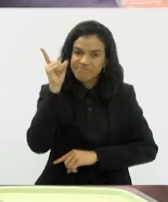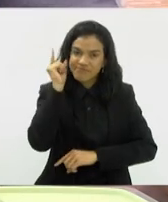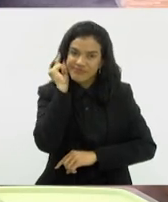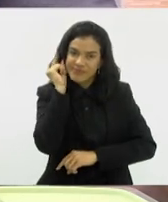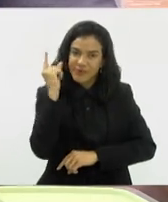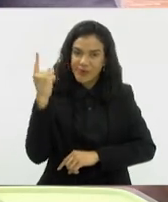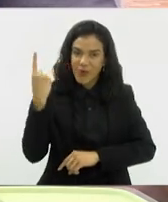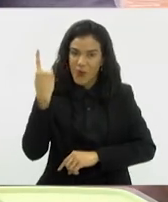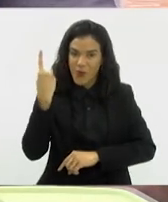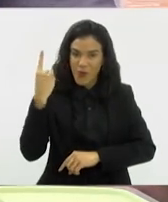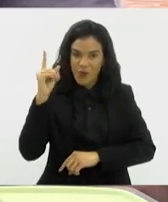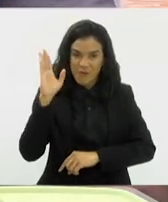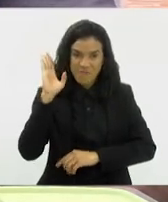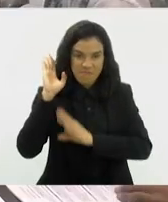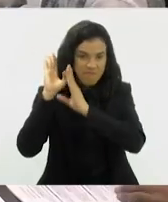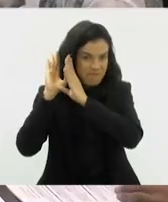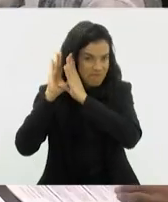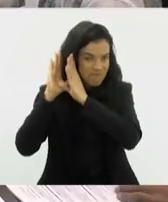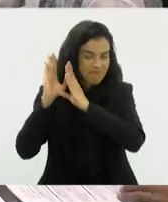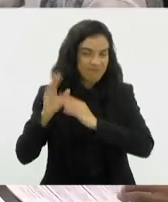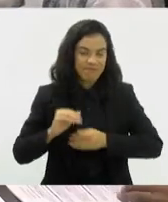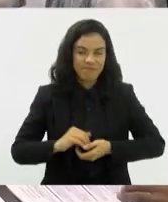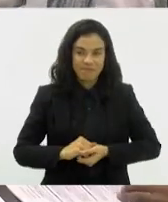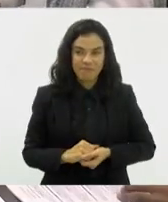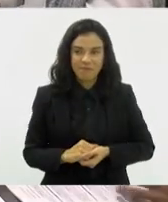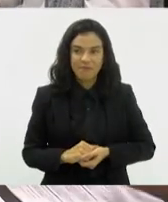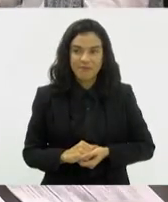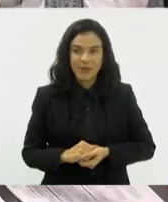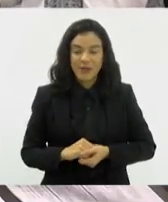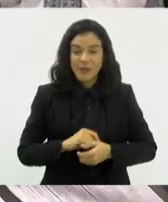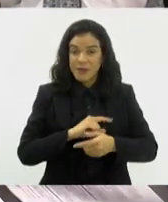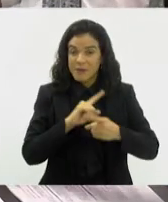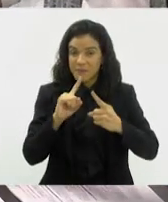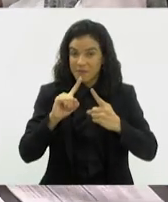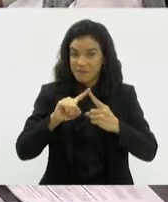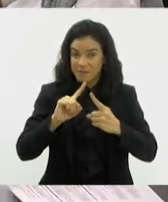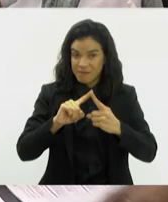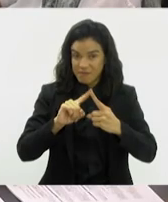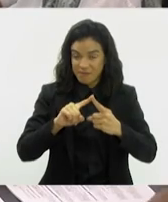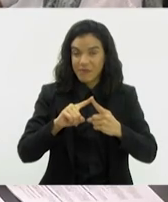unilateral. Perfeitamente. Primeiro, o senhor precisa